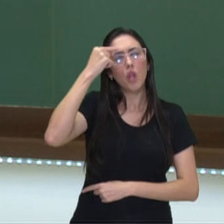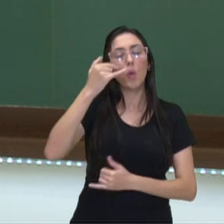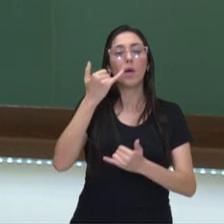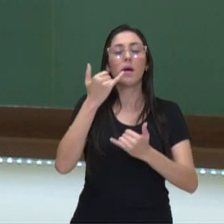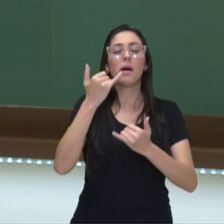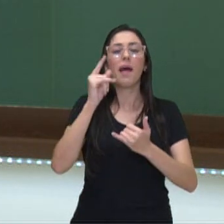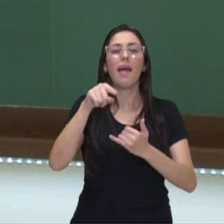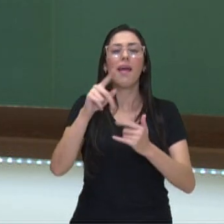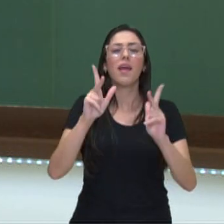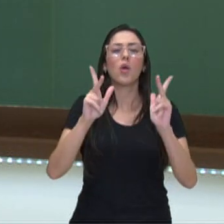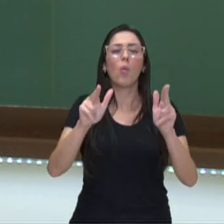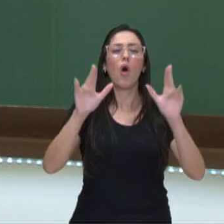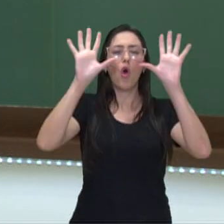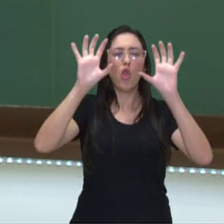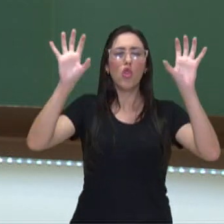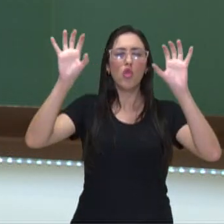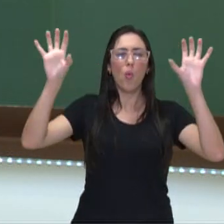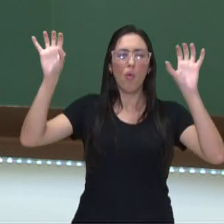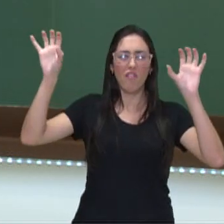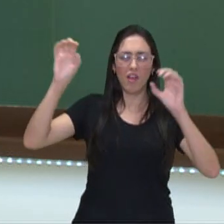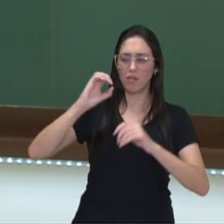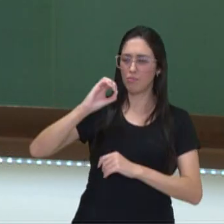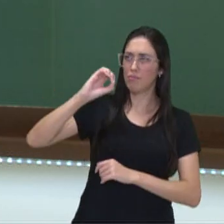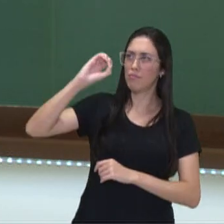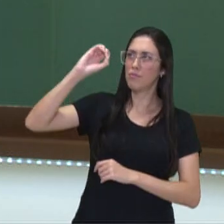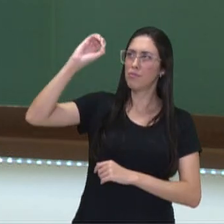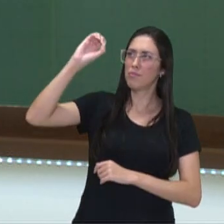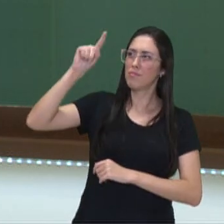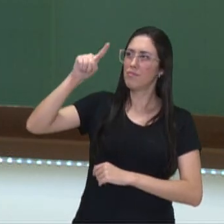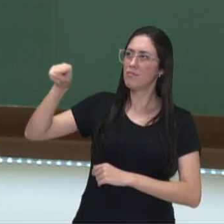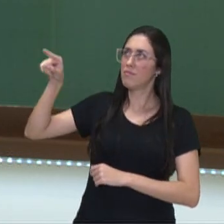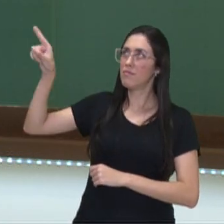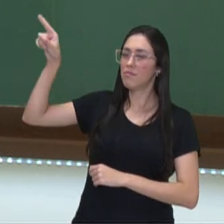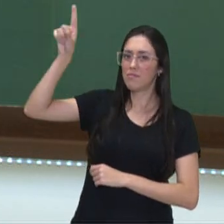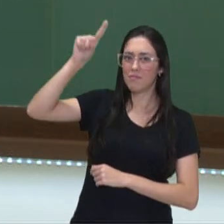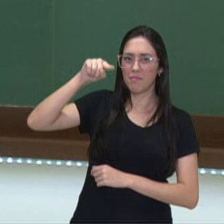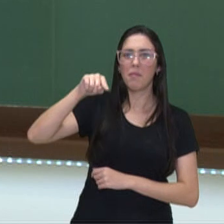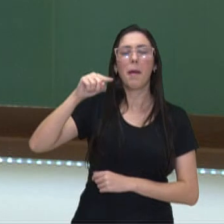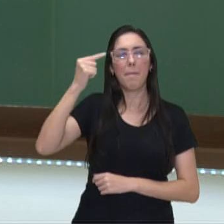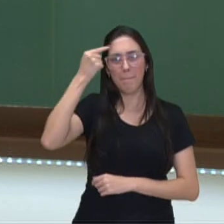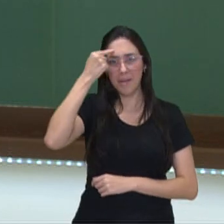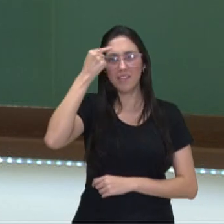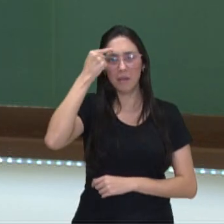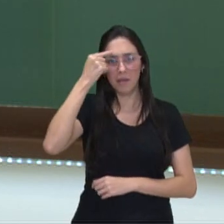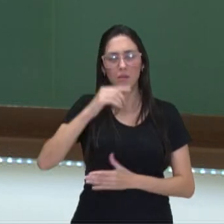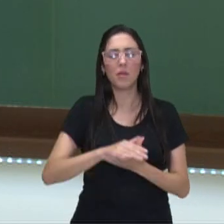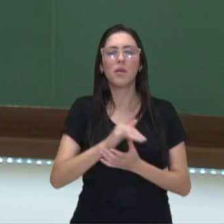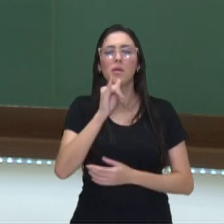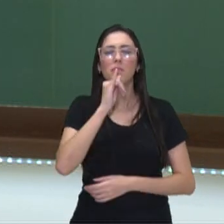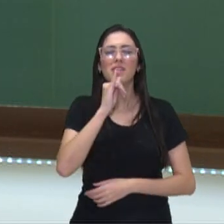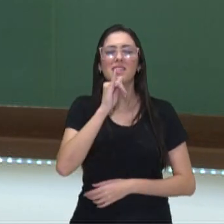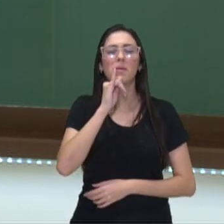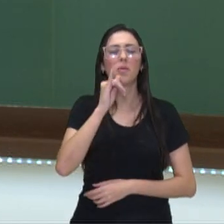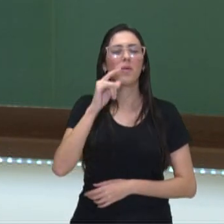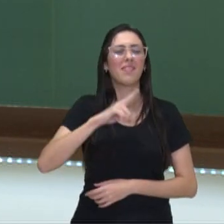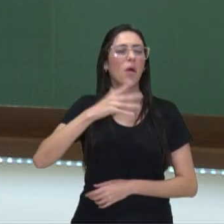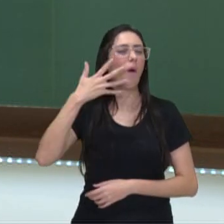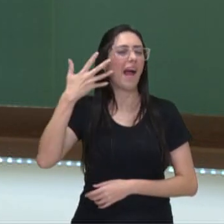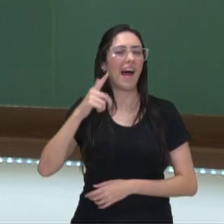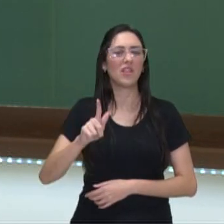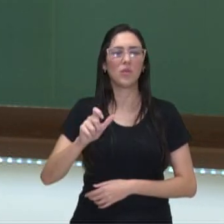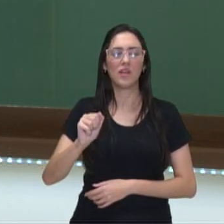tem bolinhas. Isso aqui conta bastante, porque às vezes a gente vê um personagem como Garfield, ele é um